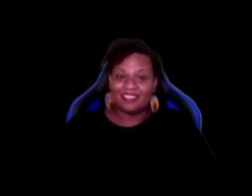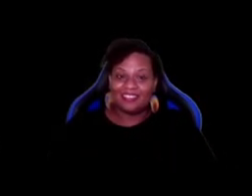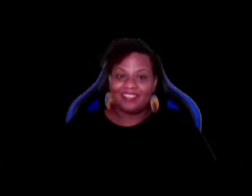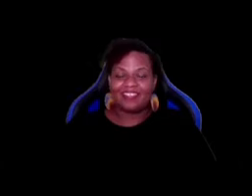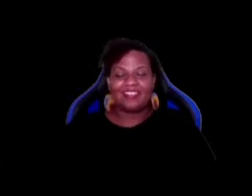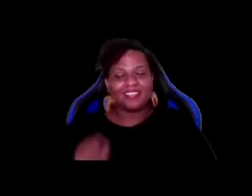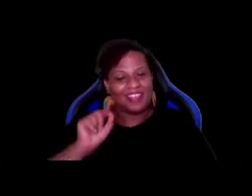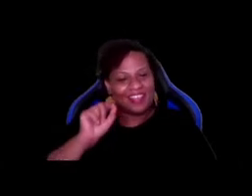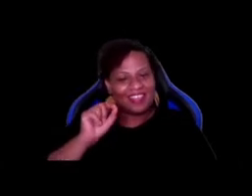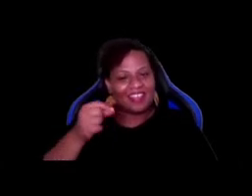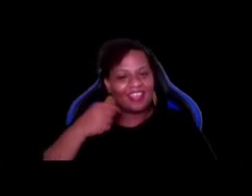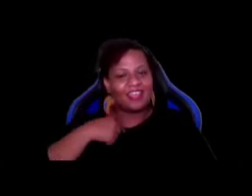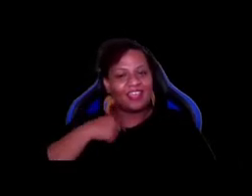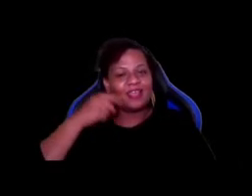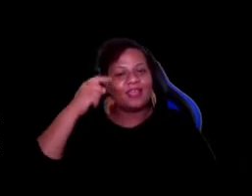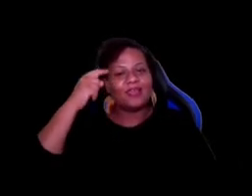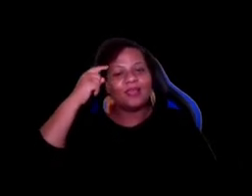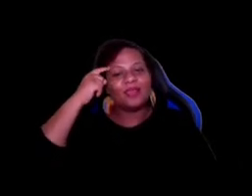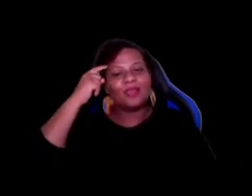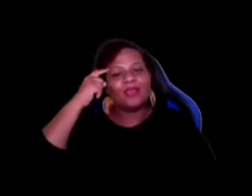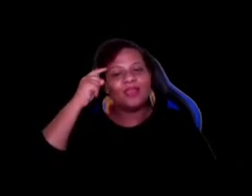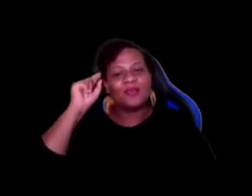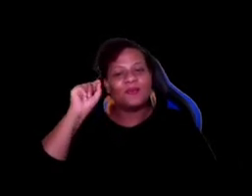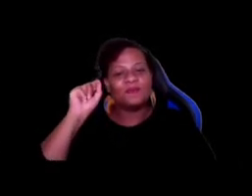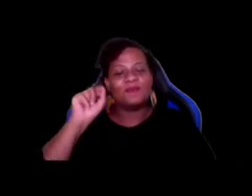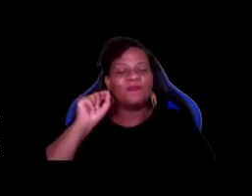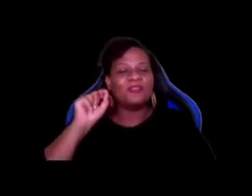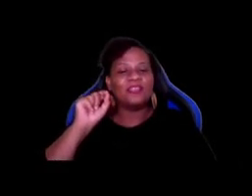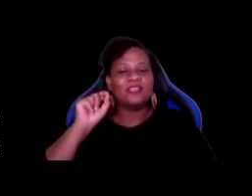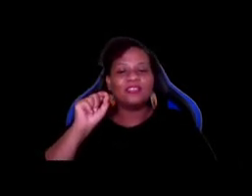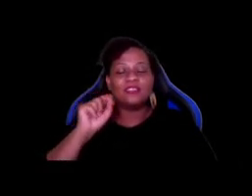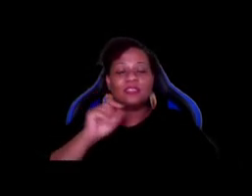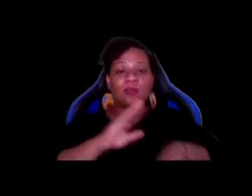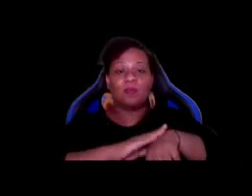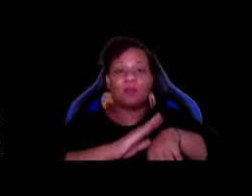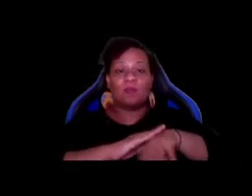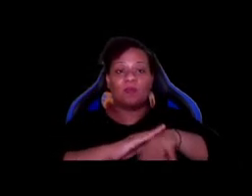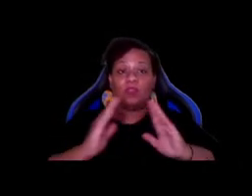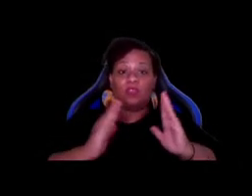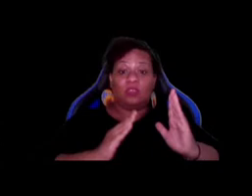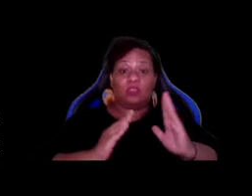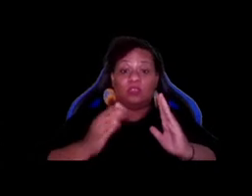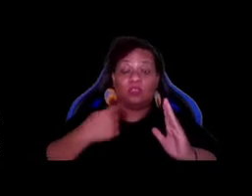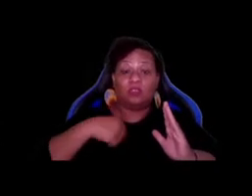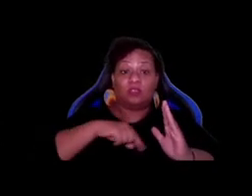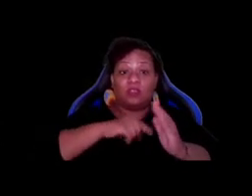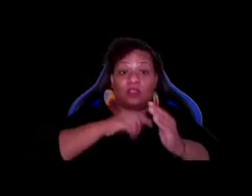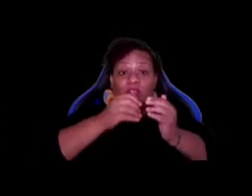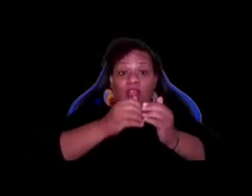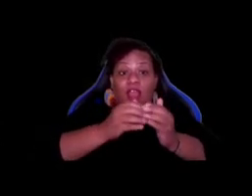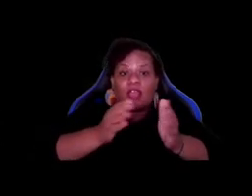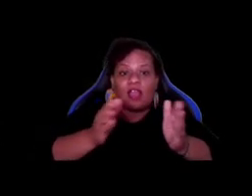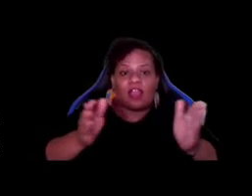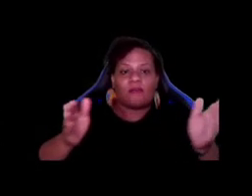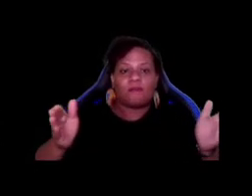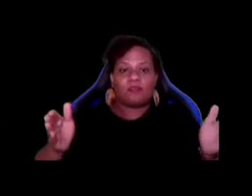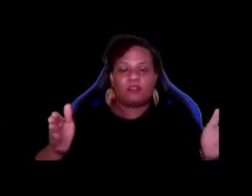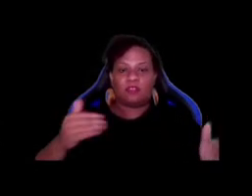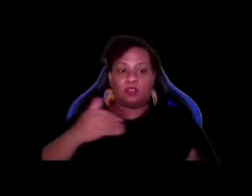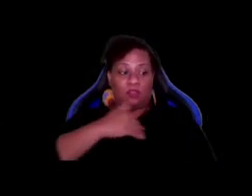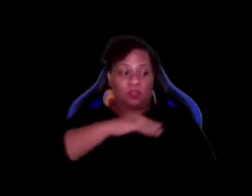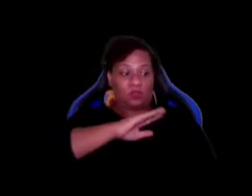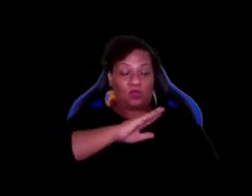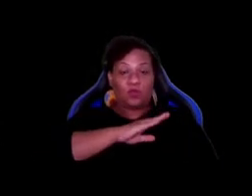que tem um momento que se abre, né, a nossa sensibilidade, o nosso coração, e a